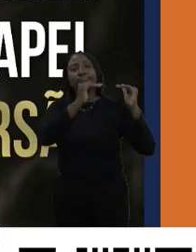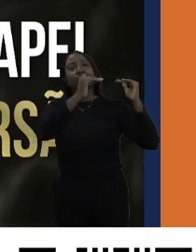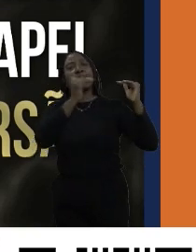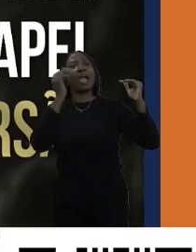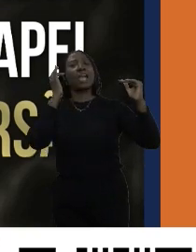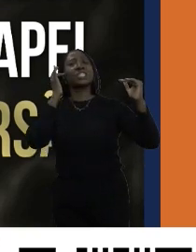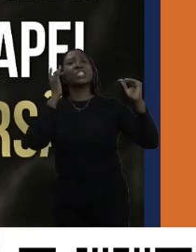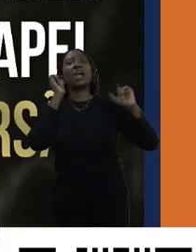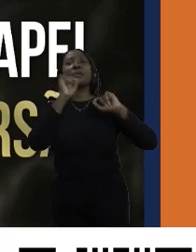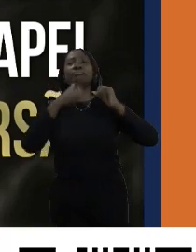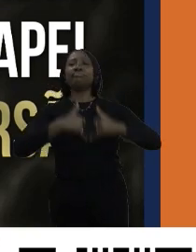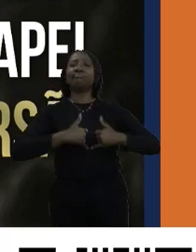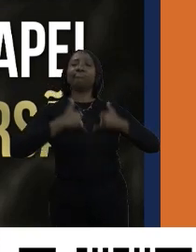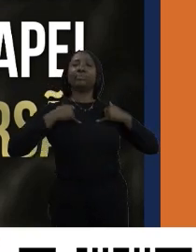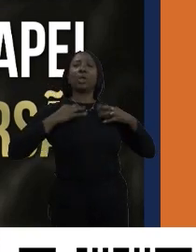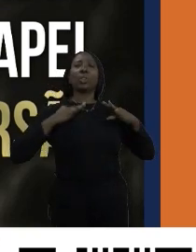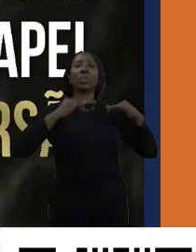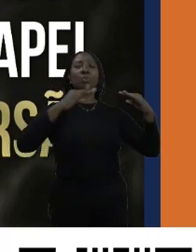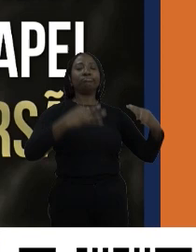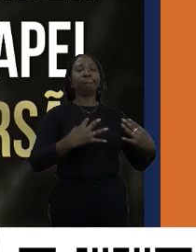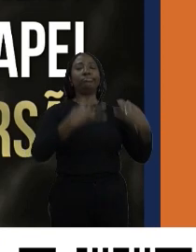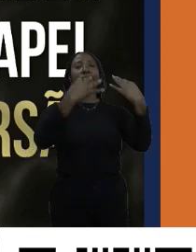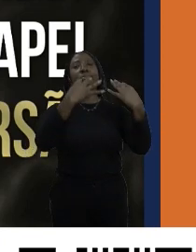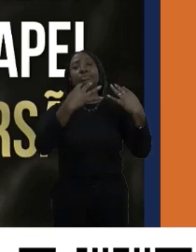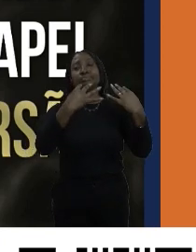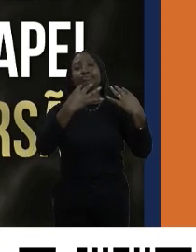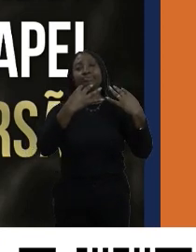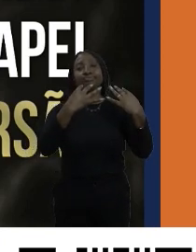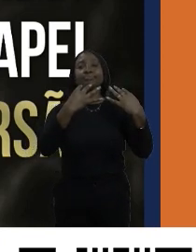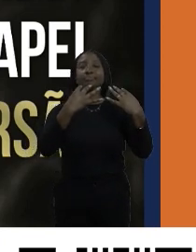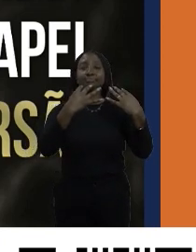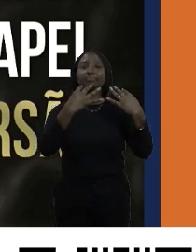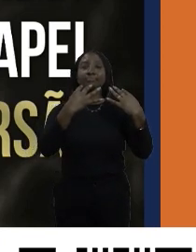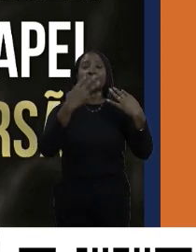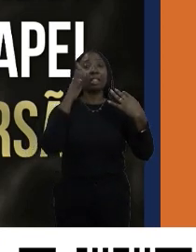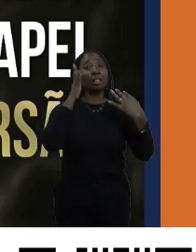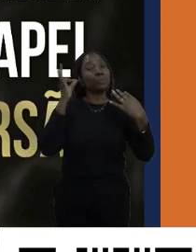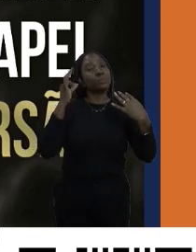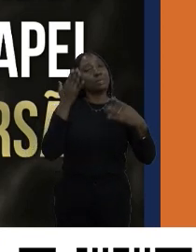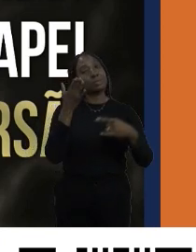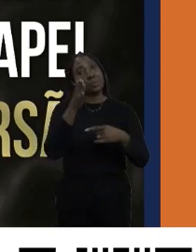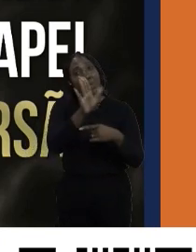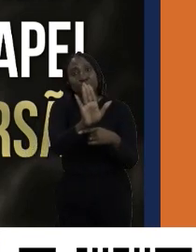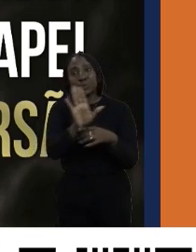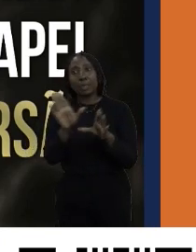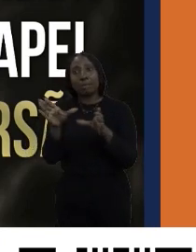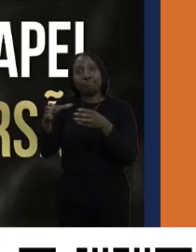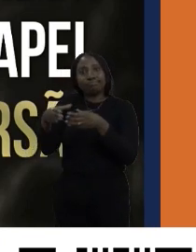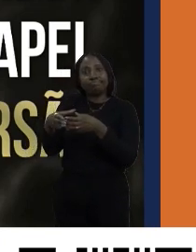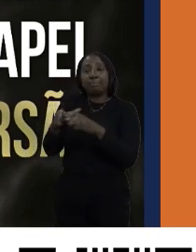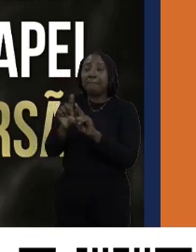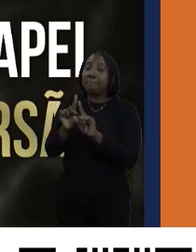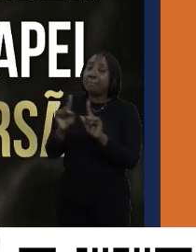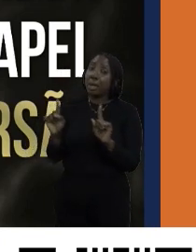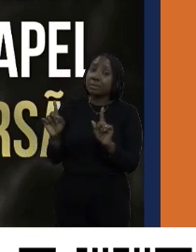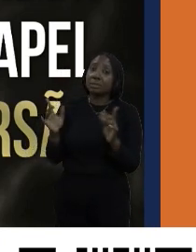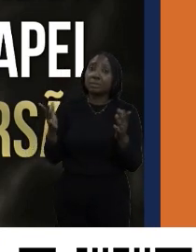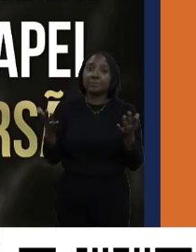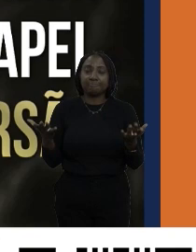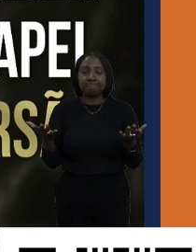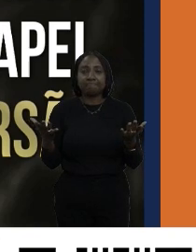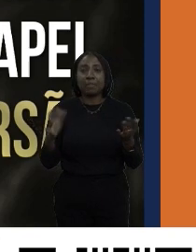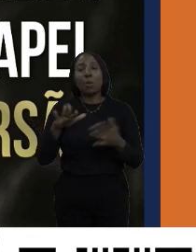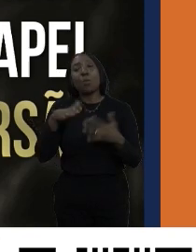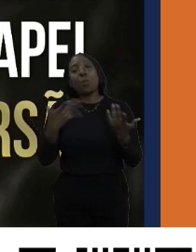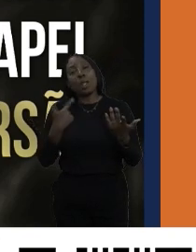achava que o mundo inteiro estava à disposição dele, não sei se ajudei tanto a seleção brasileira dessa forma, entendeu? Quando